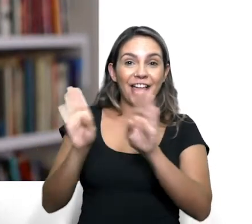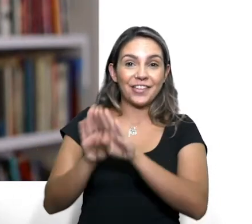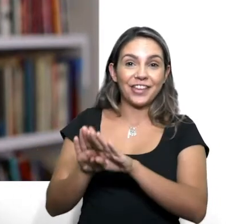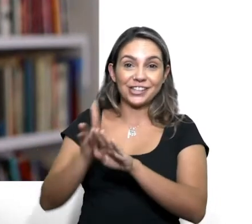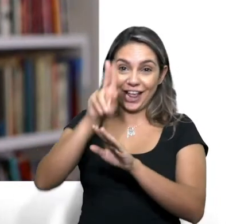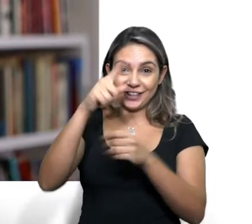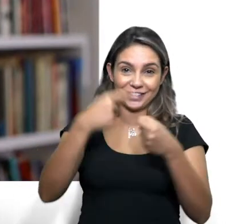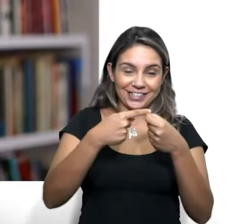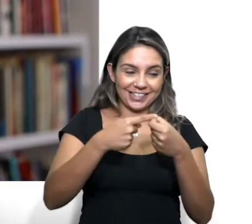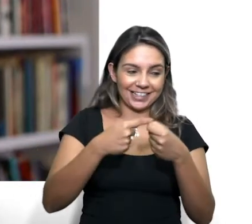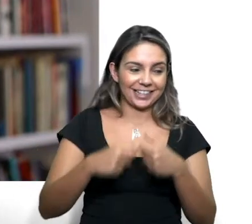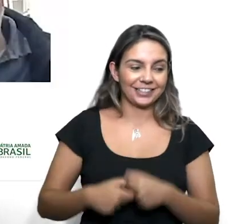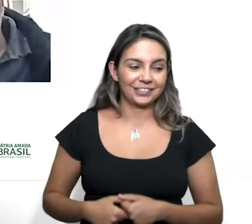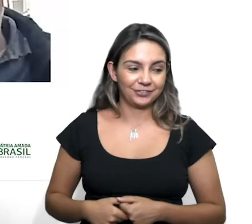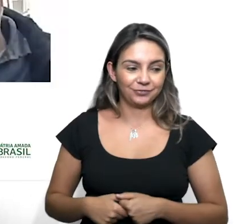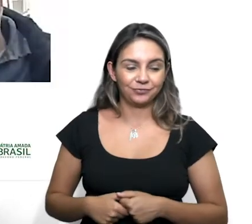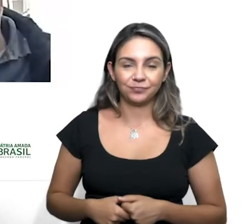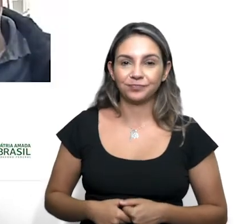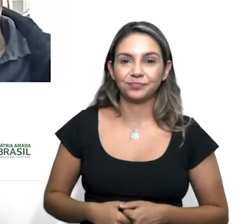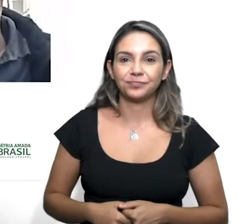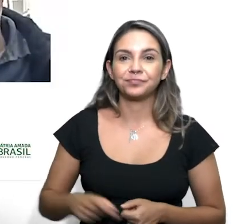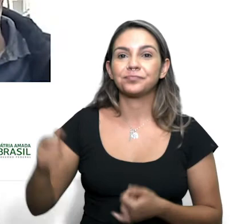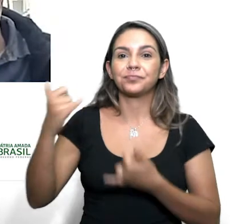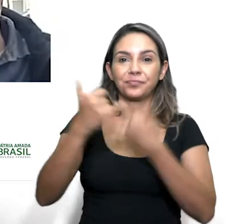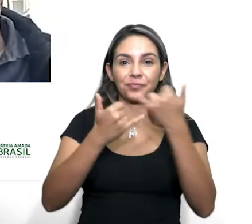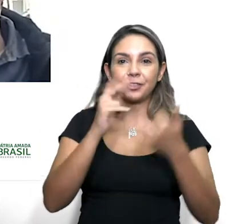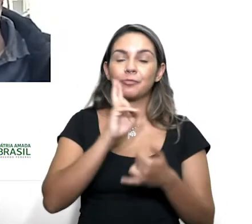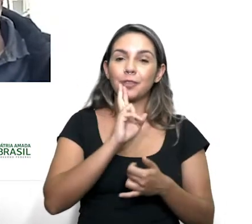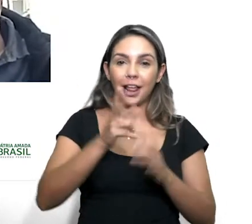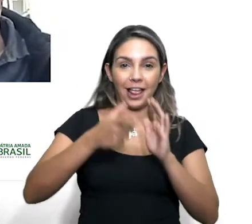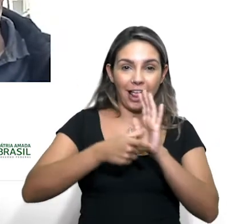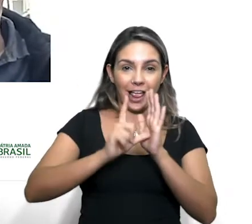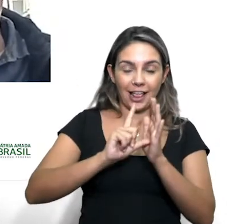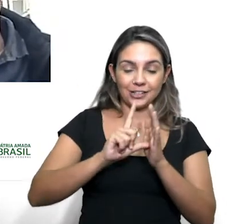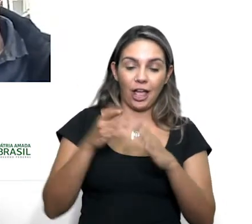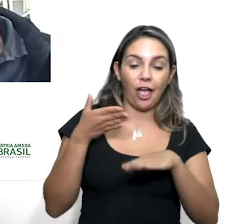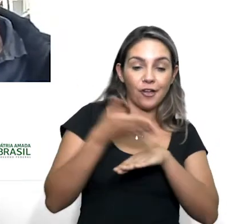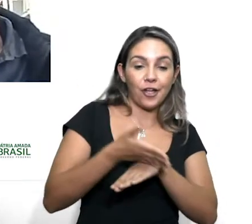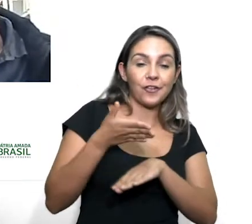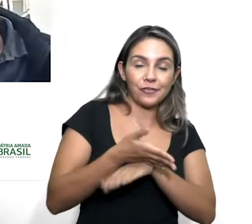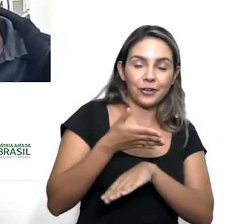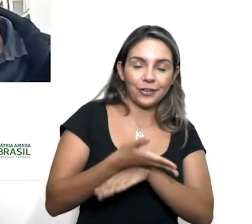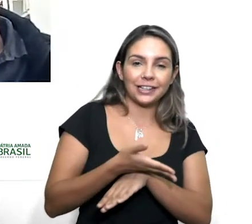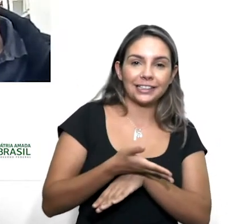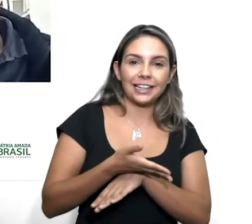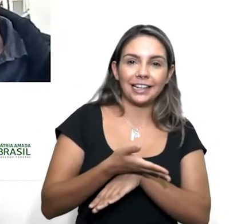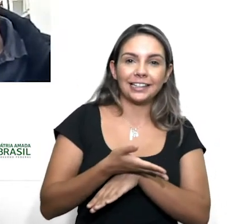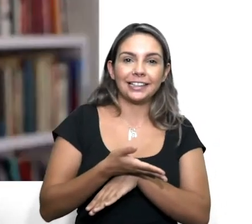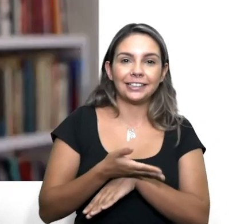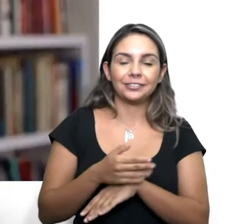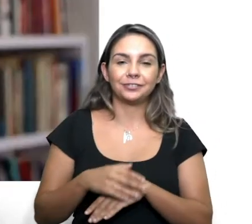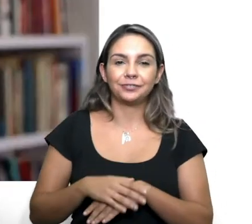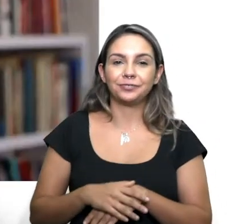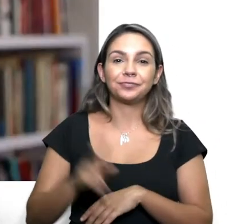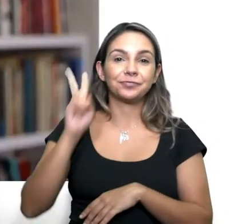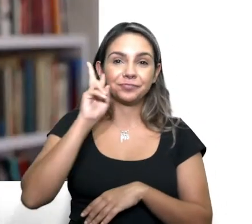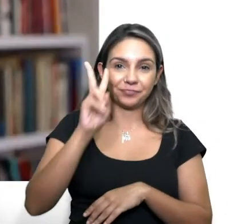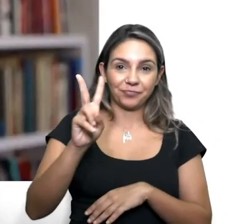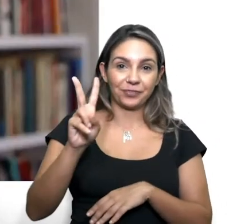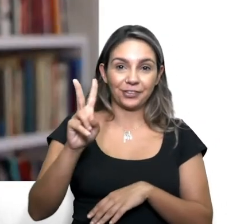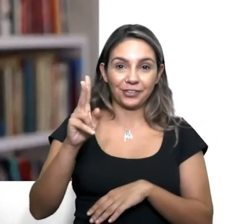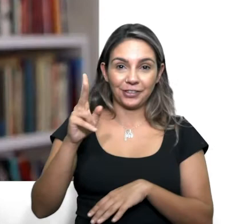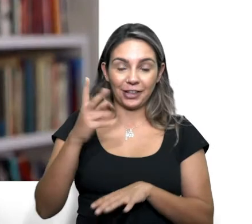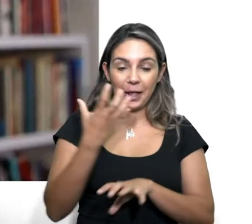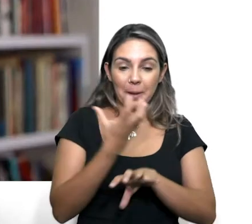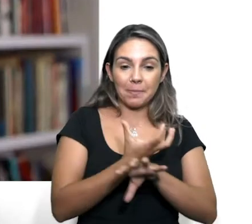Em França brincaram agora a dizer que era um dos poucos sítios que se podia frequentar agora nesta altura da pandemia. Eu vi na matéria dizendo que